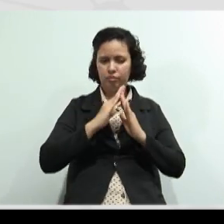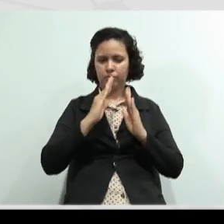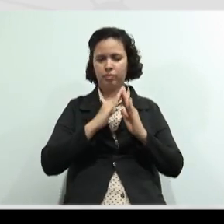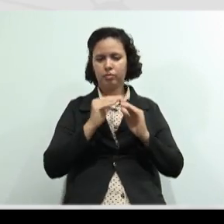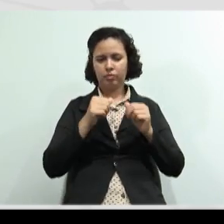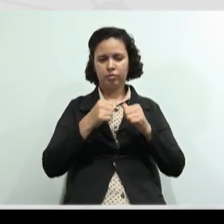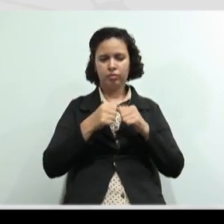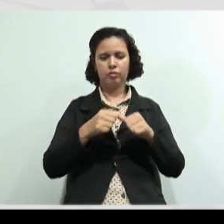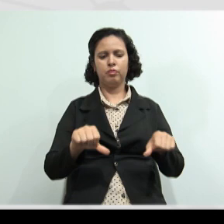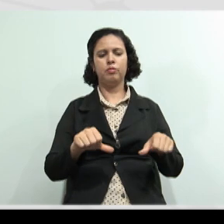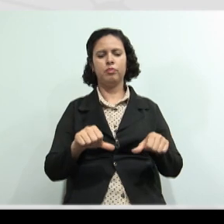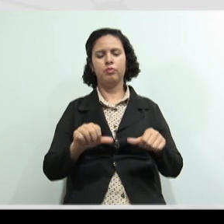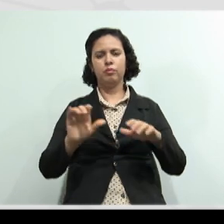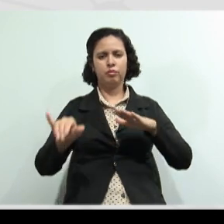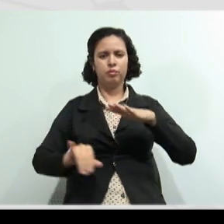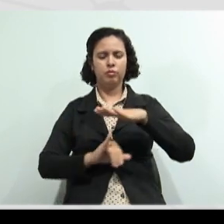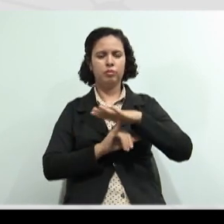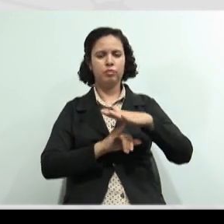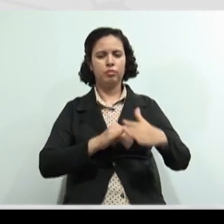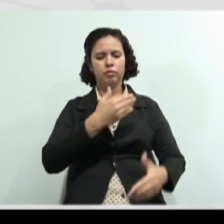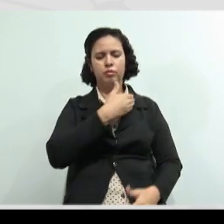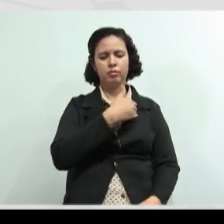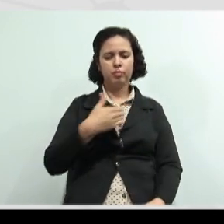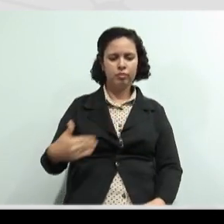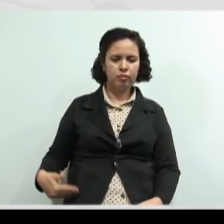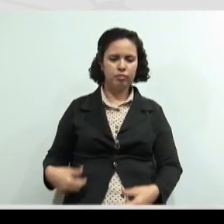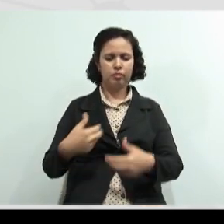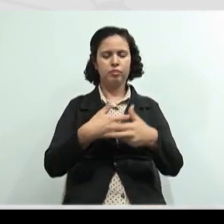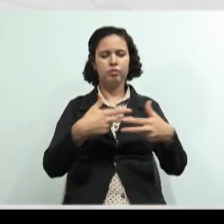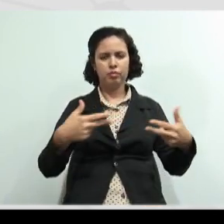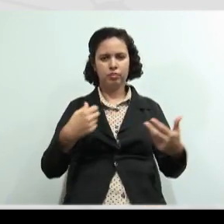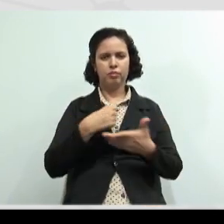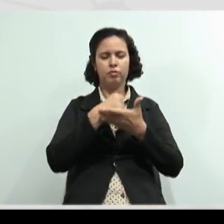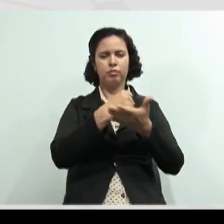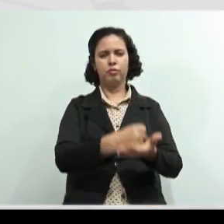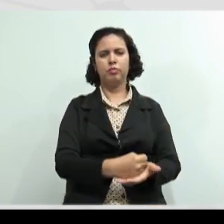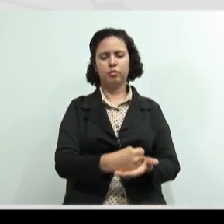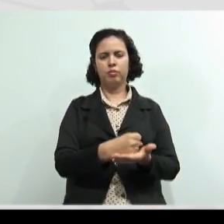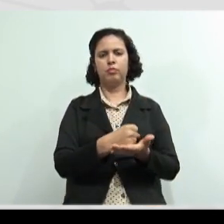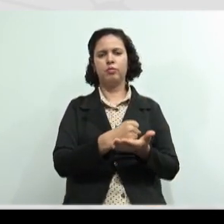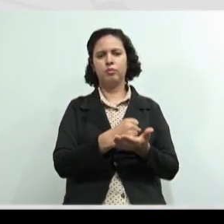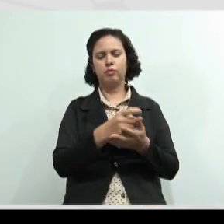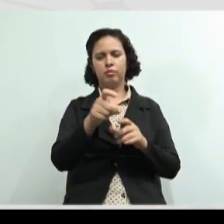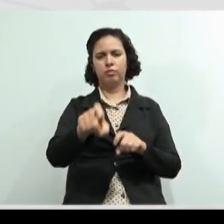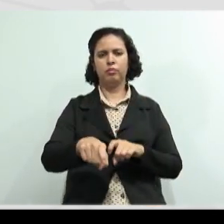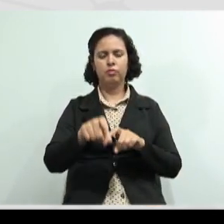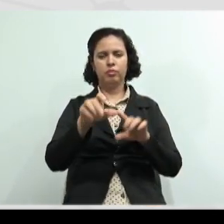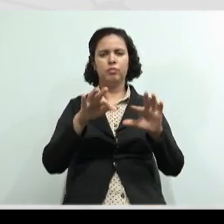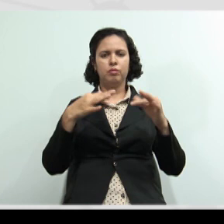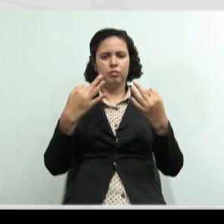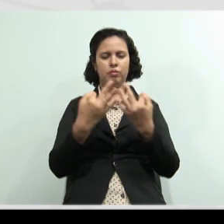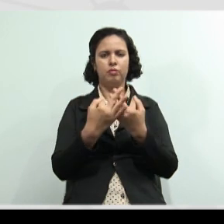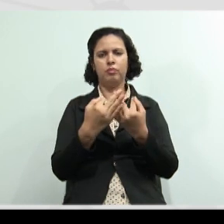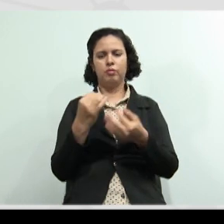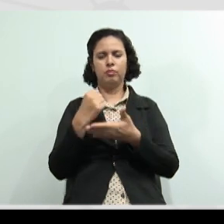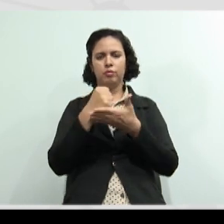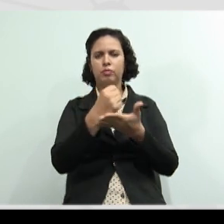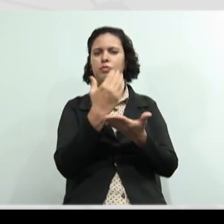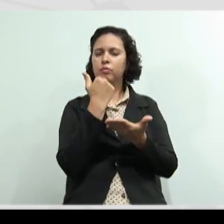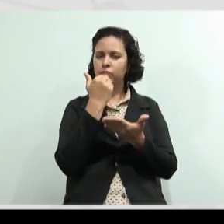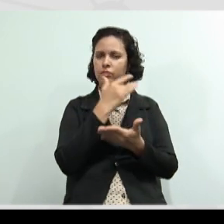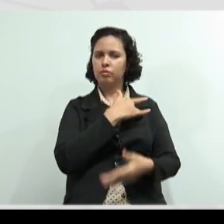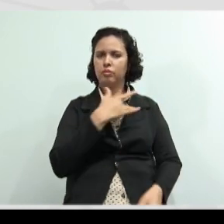públicas diversas. Tem como principais vantagens o apoio à agricultura familiar e o fornecimento de alimentos saudáveis à